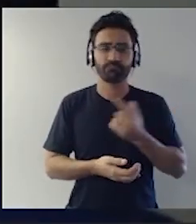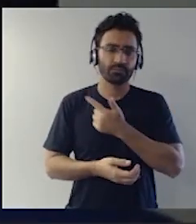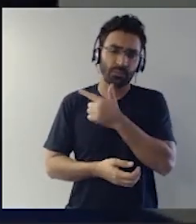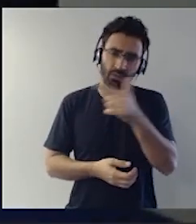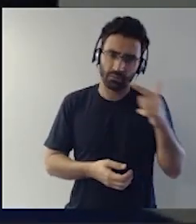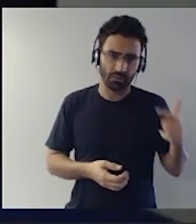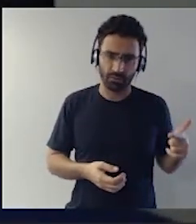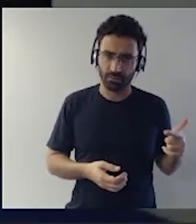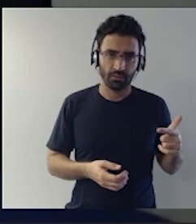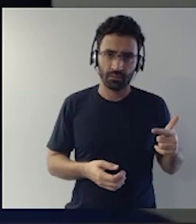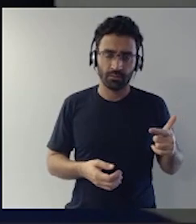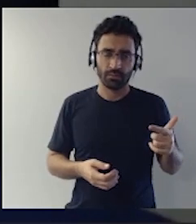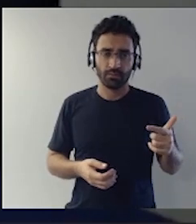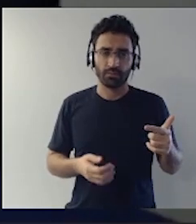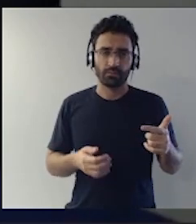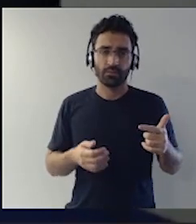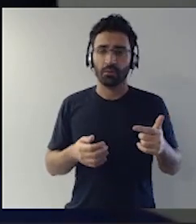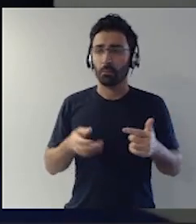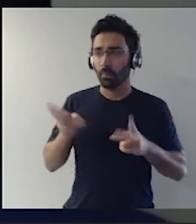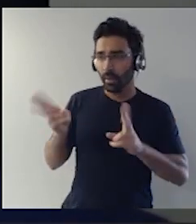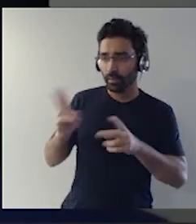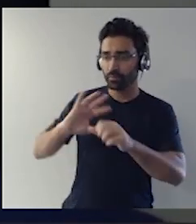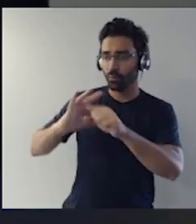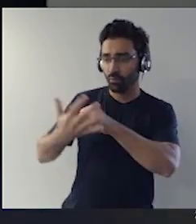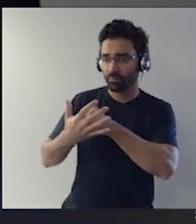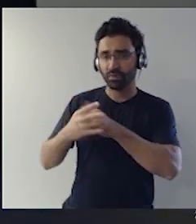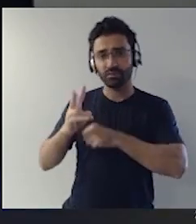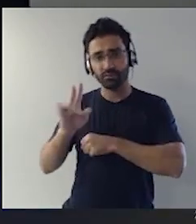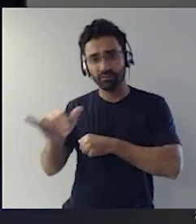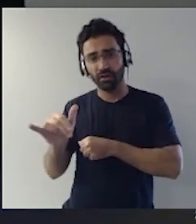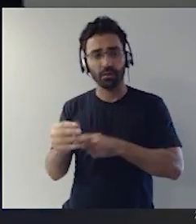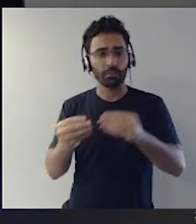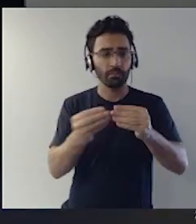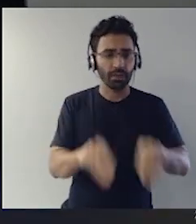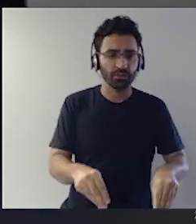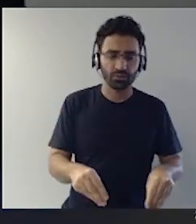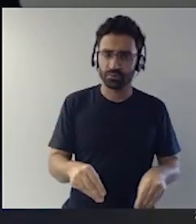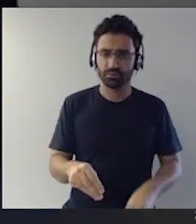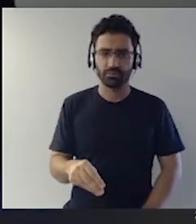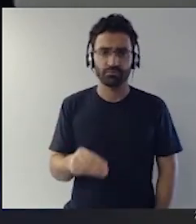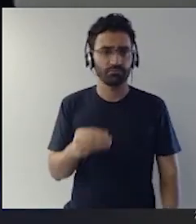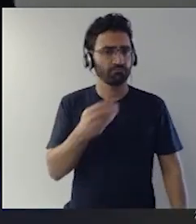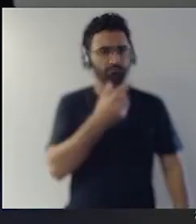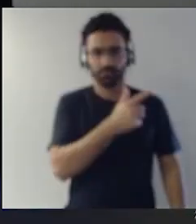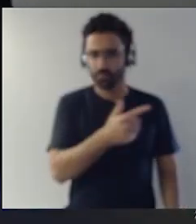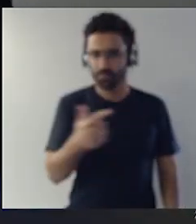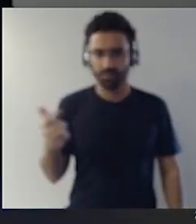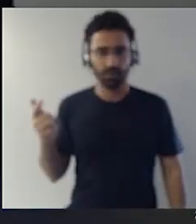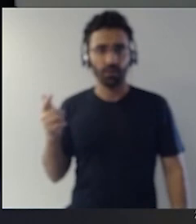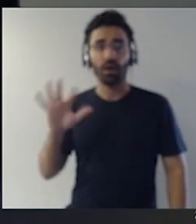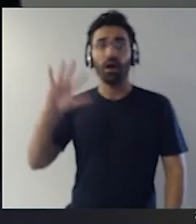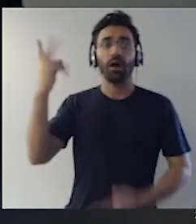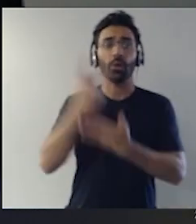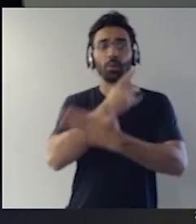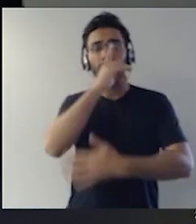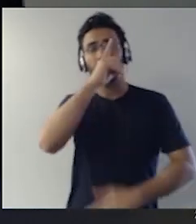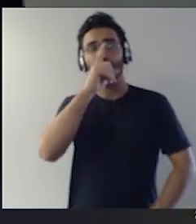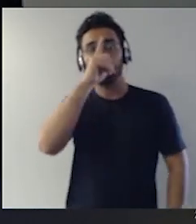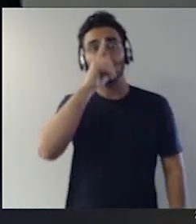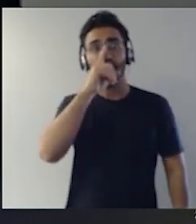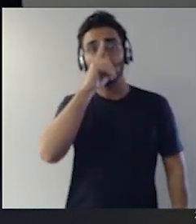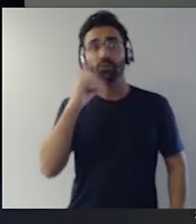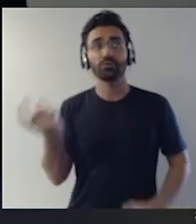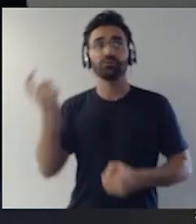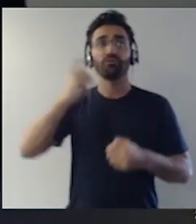mesmo o Covid-19, com infrações e sanções administrativas, apresenta um risco de retrocesso